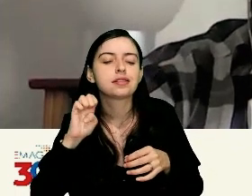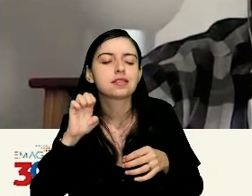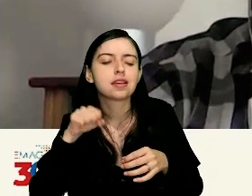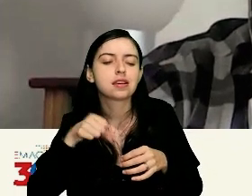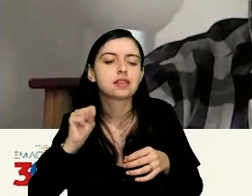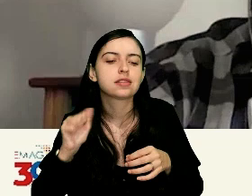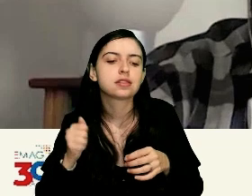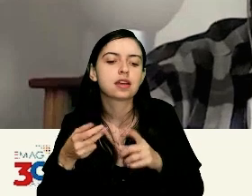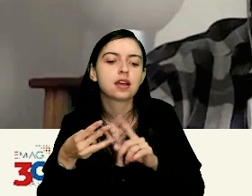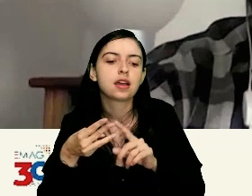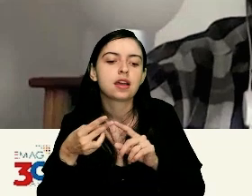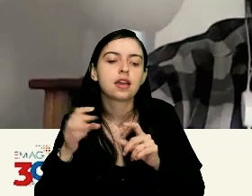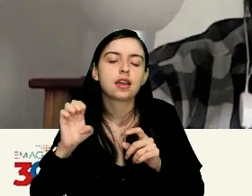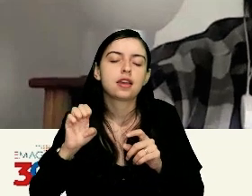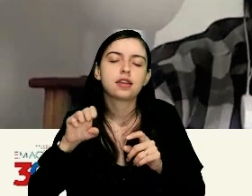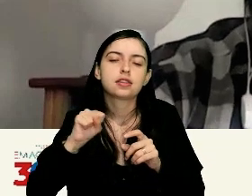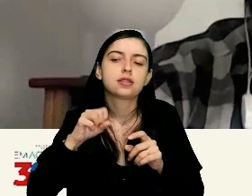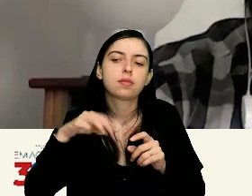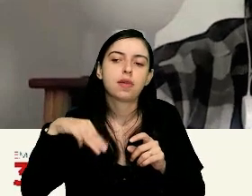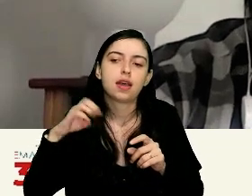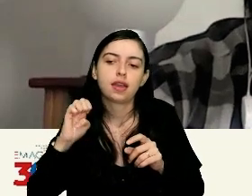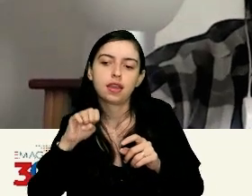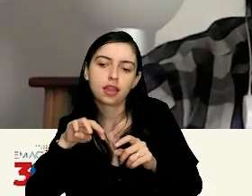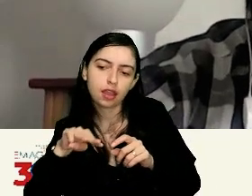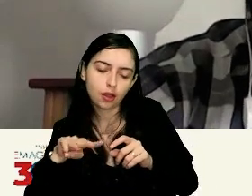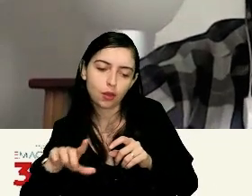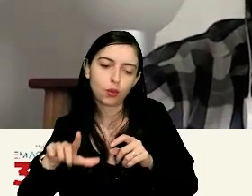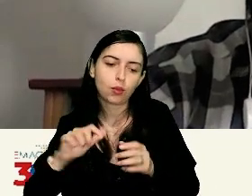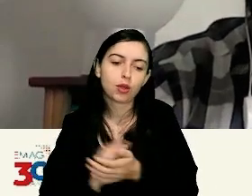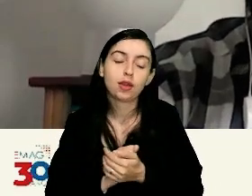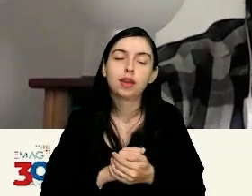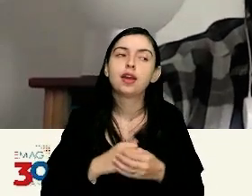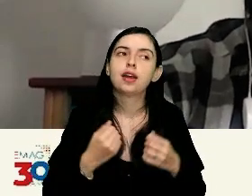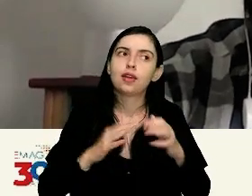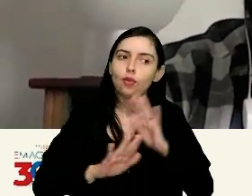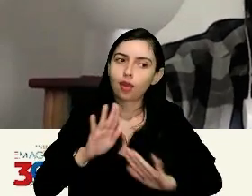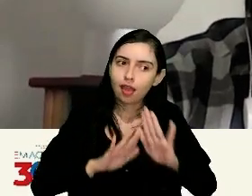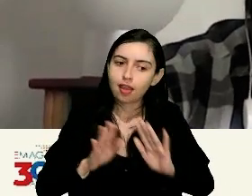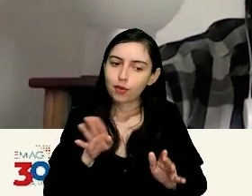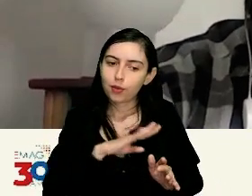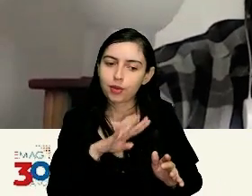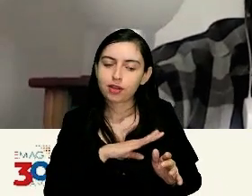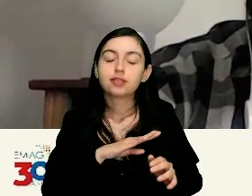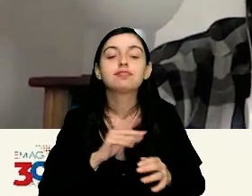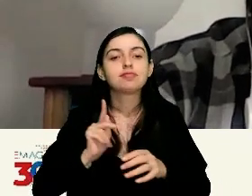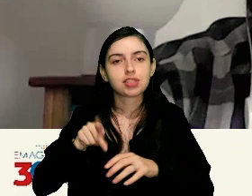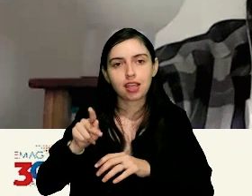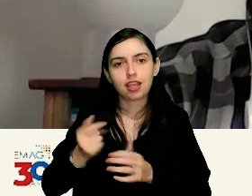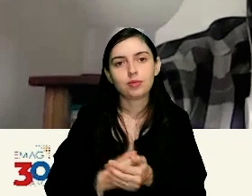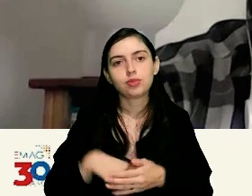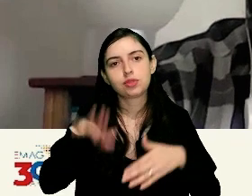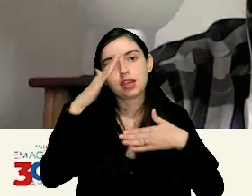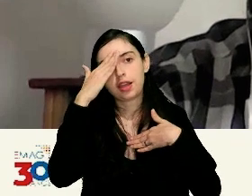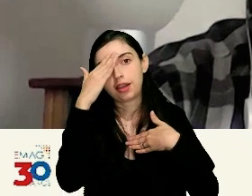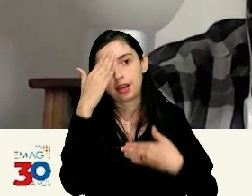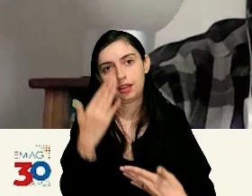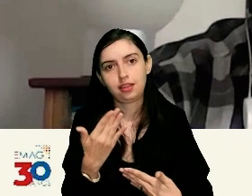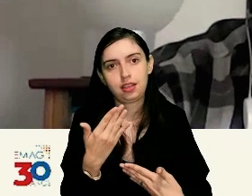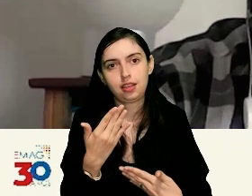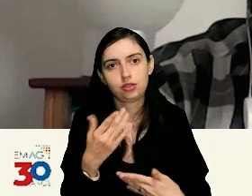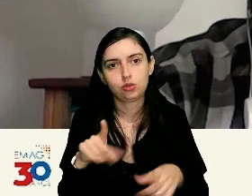Então, preparem os corações, que amanhã continuamos. Agradeço também